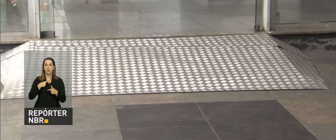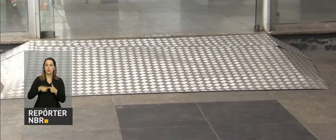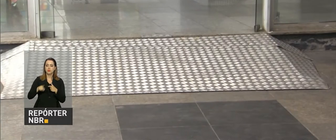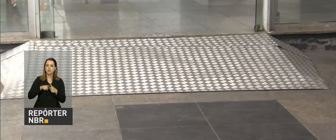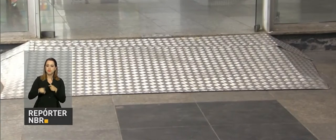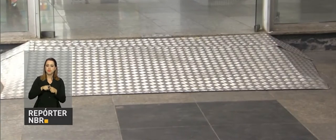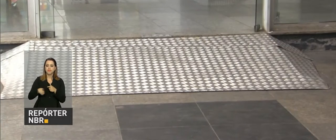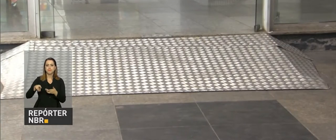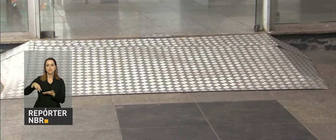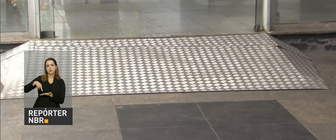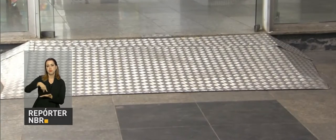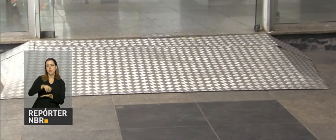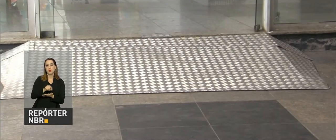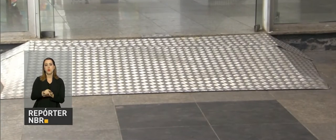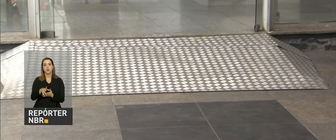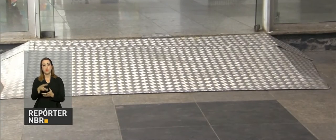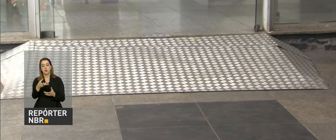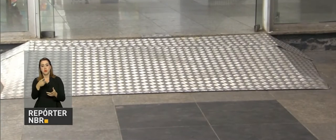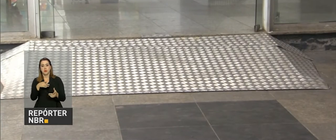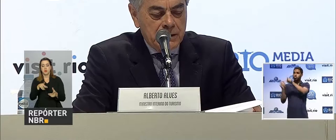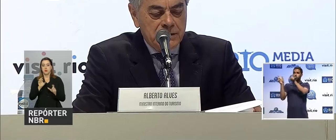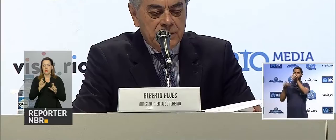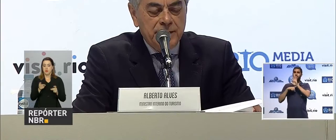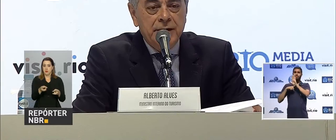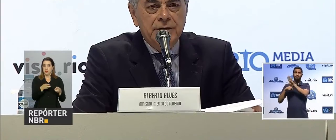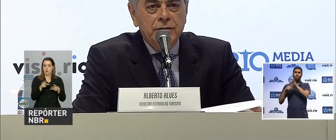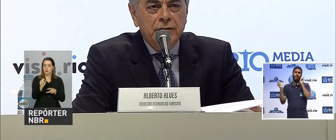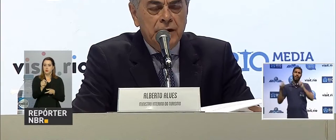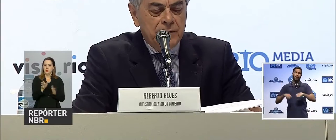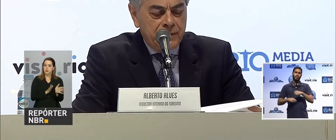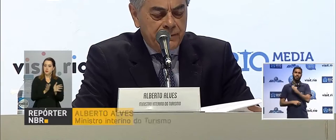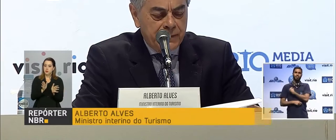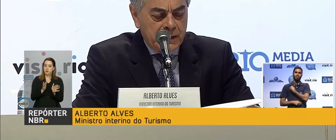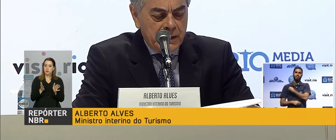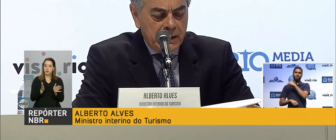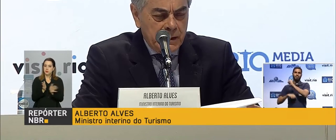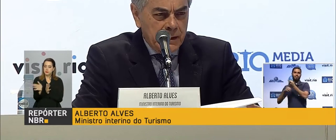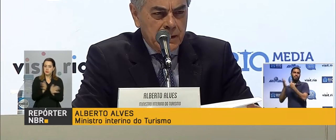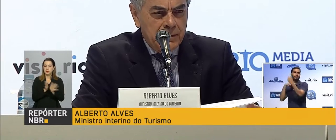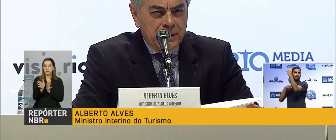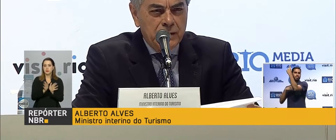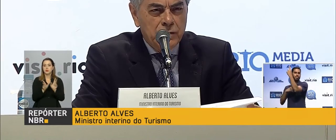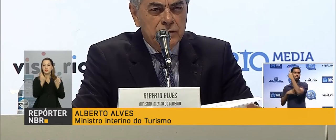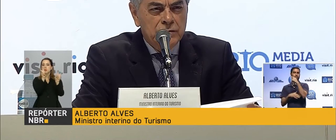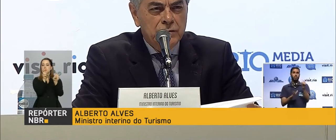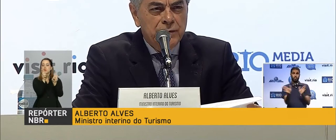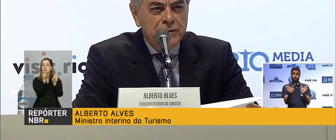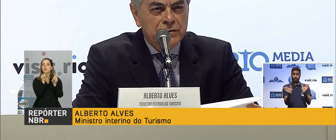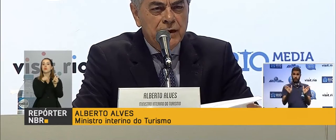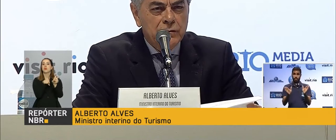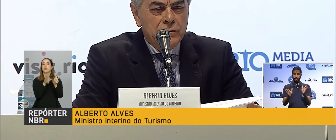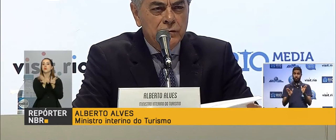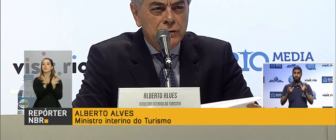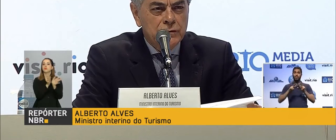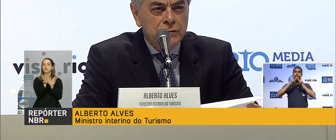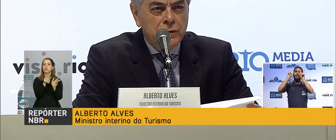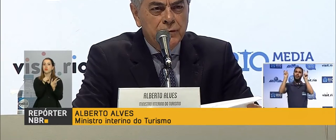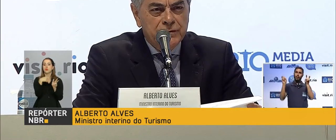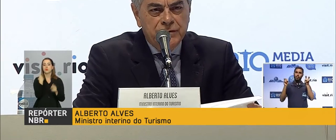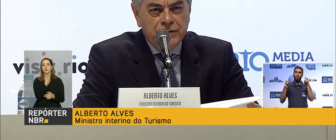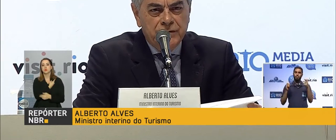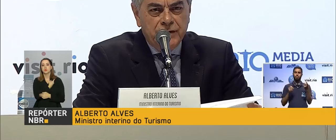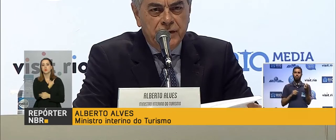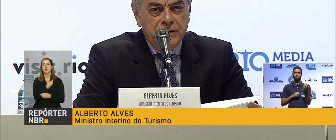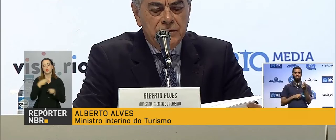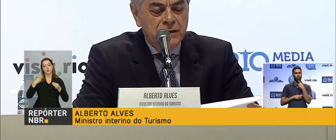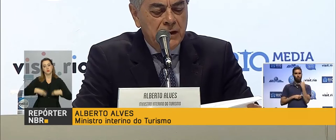sensibilizar o setor para receber melhor o turista. A acessibilidade é um tema que para nós, no Ministério do Turismo, não